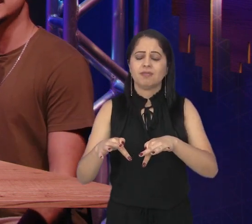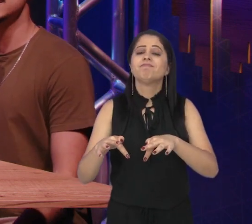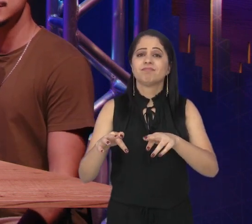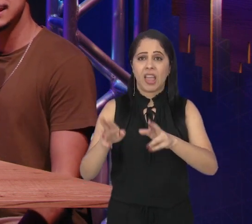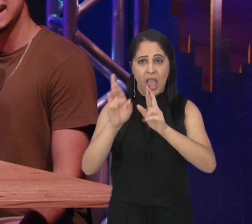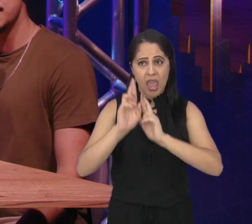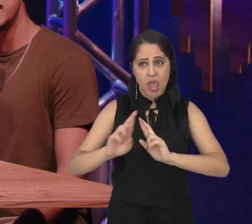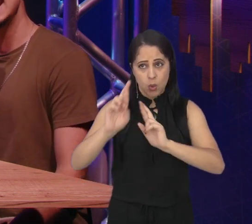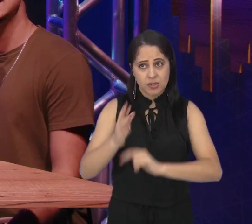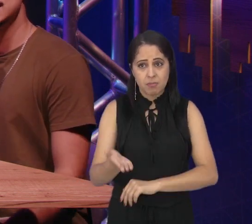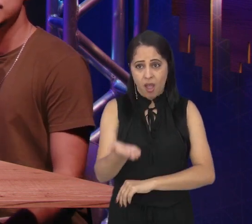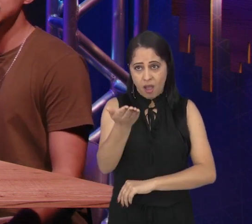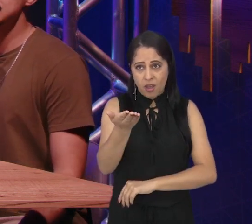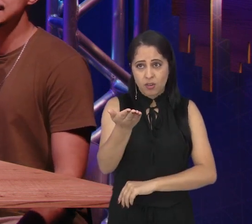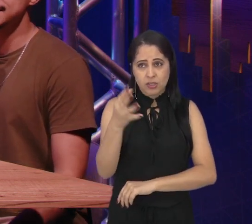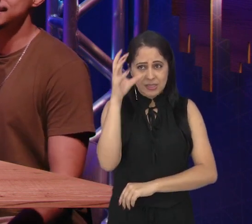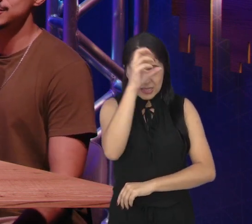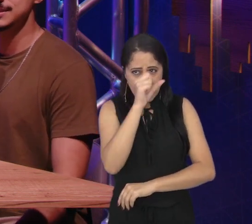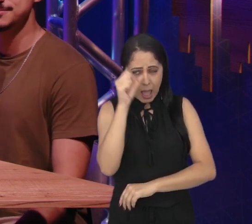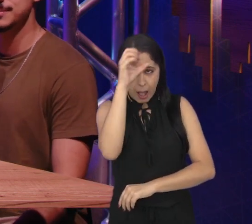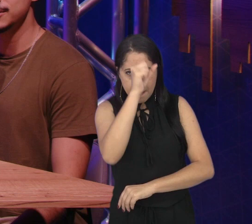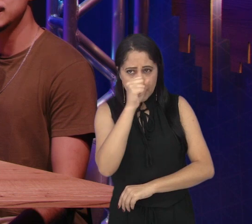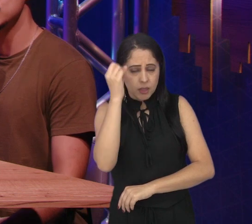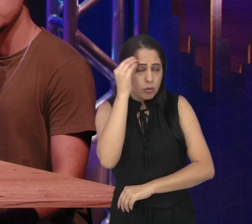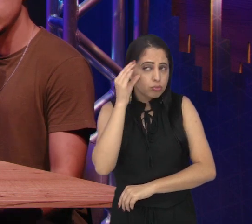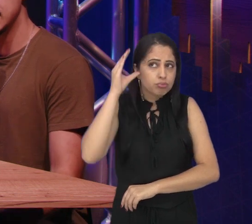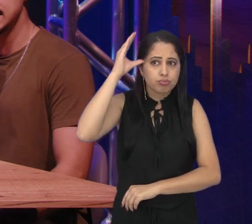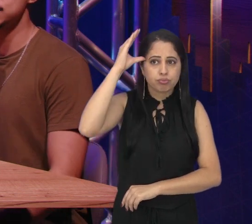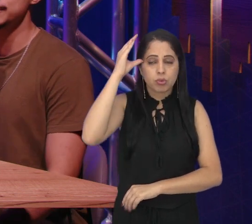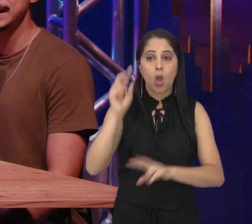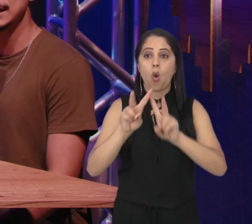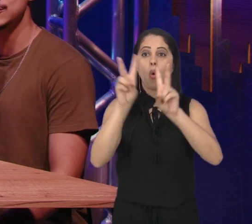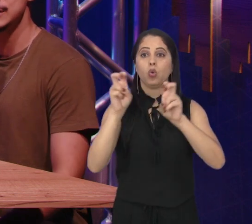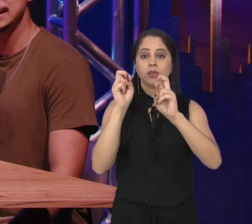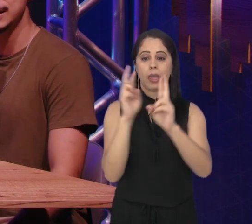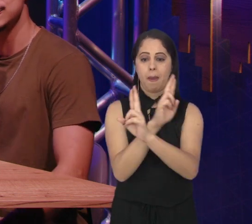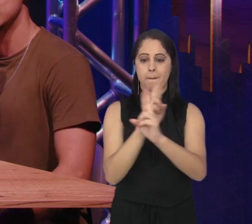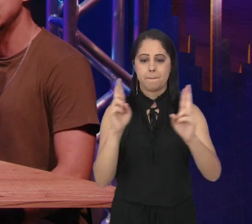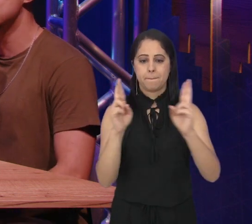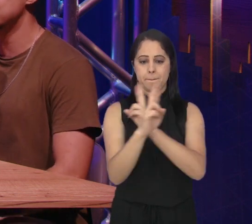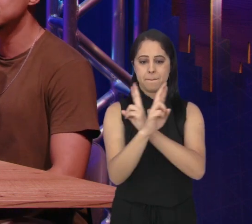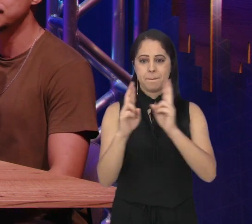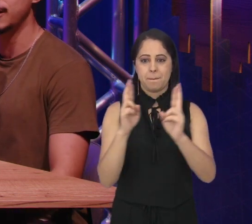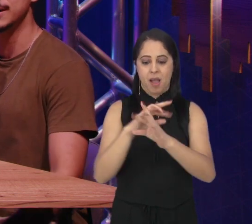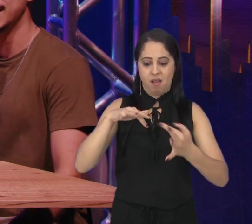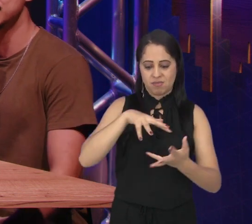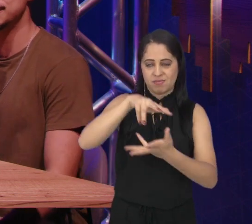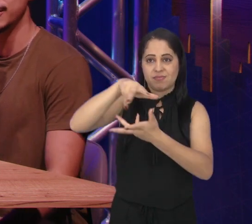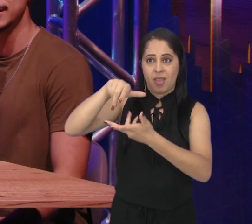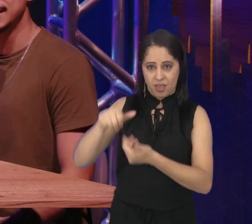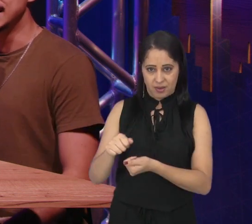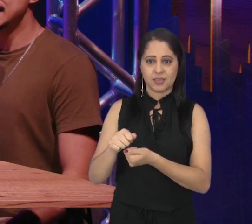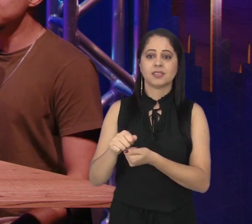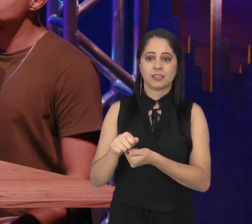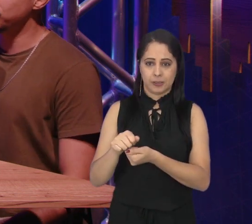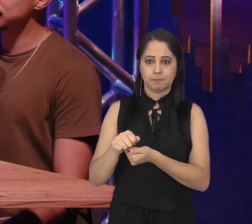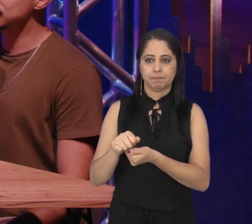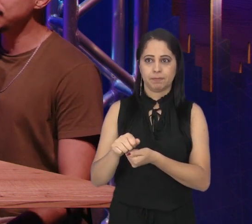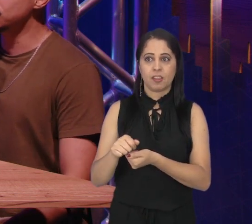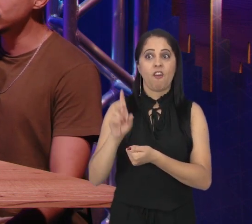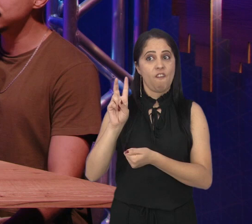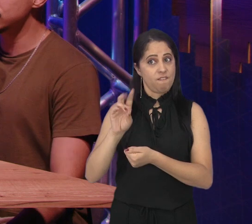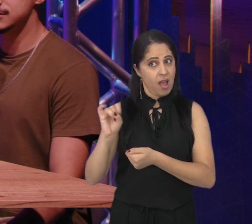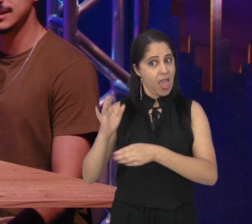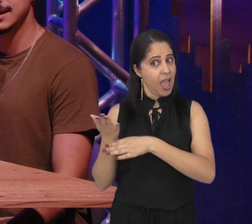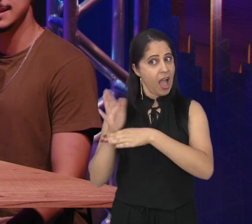galera. Espero que você tenha aprendido bastante, pelo menos um pouquinho, sobre relações internacionais, soft power, hard power, que isso pode